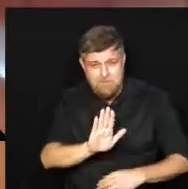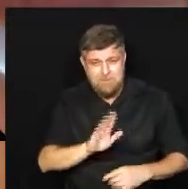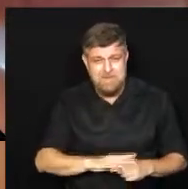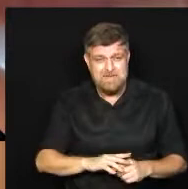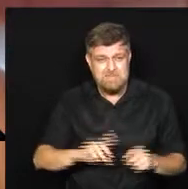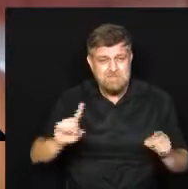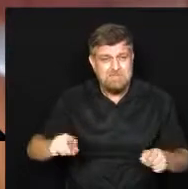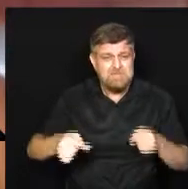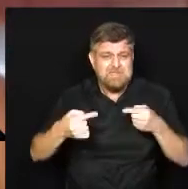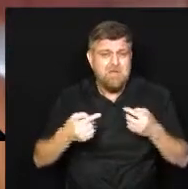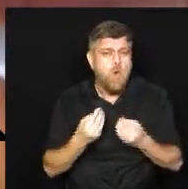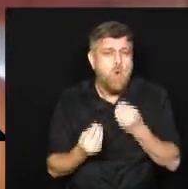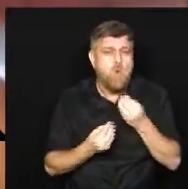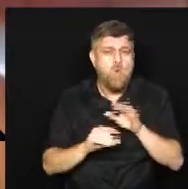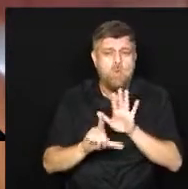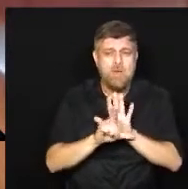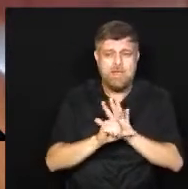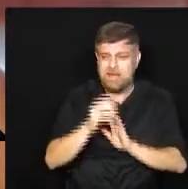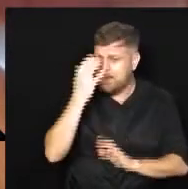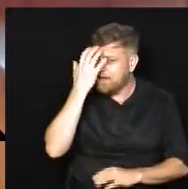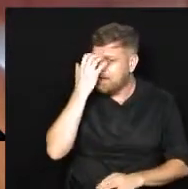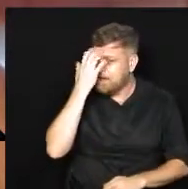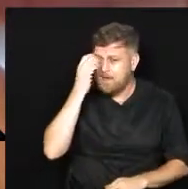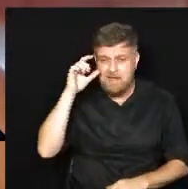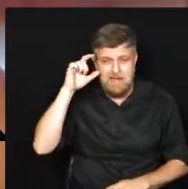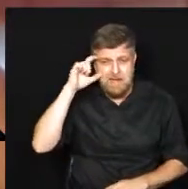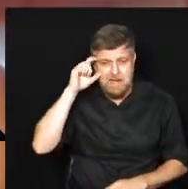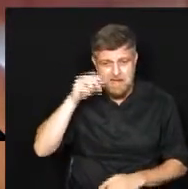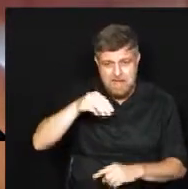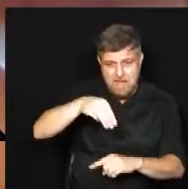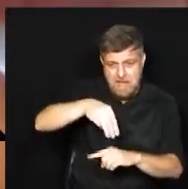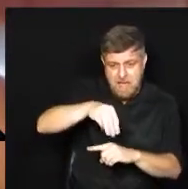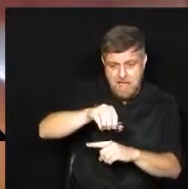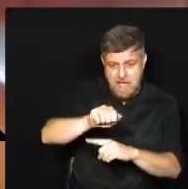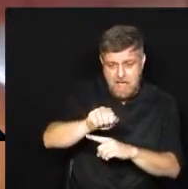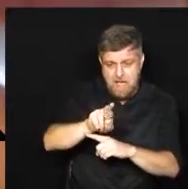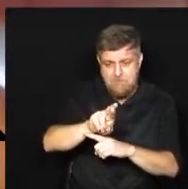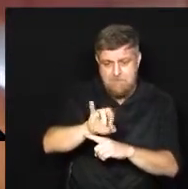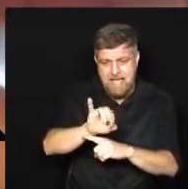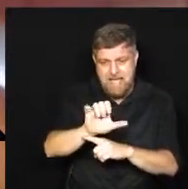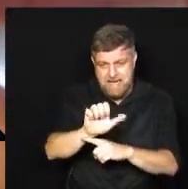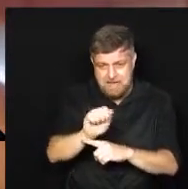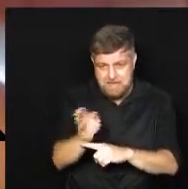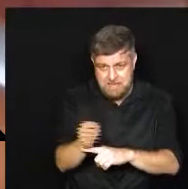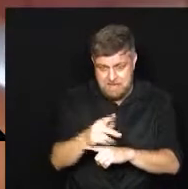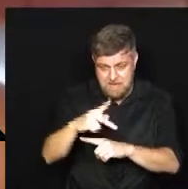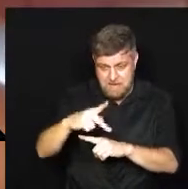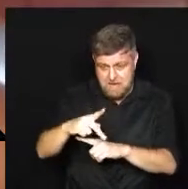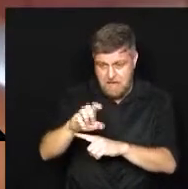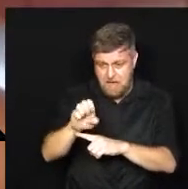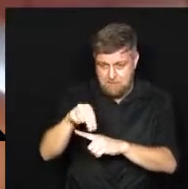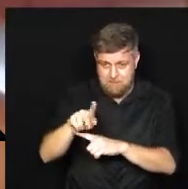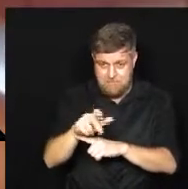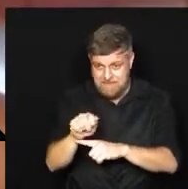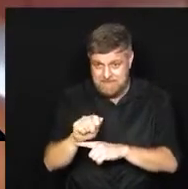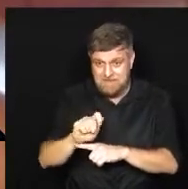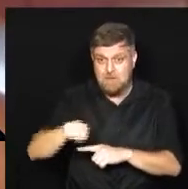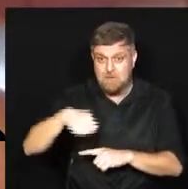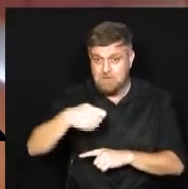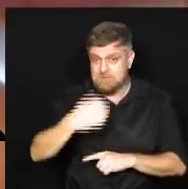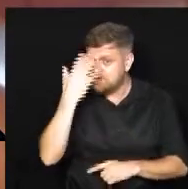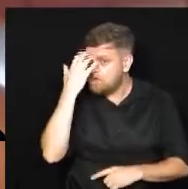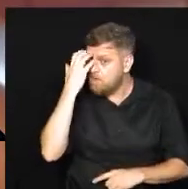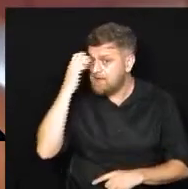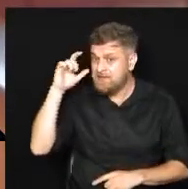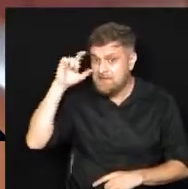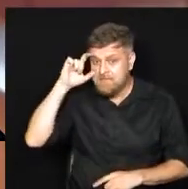desafio era como que a Lei Maria da Penha e o conjunto de legislações, mesmo municipais, né? Porque a Lei Maria da Penha é uma lei federal,